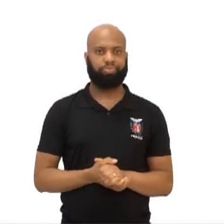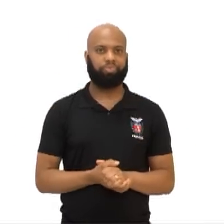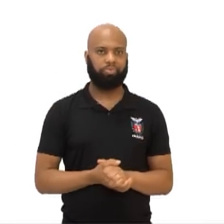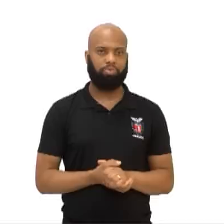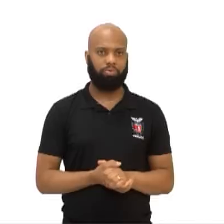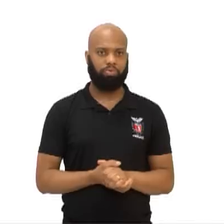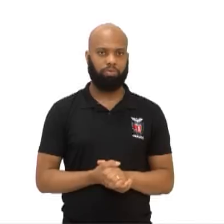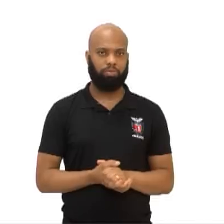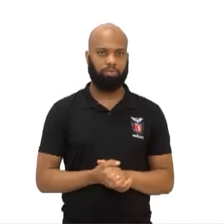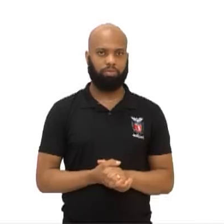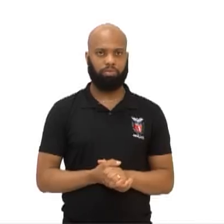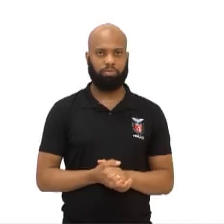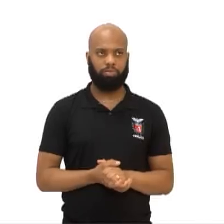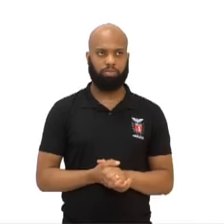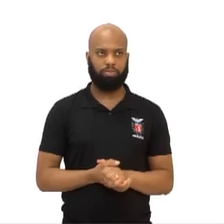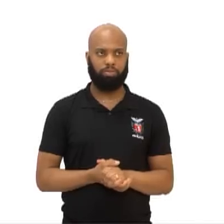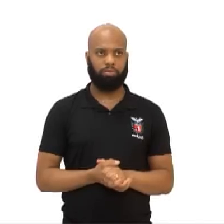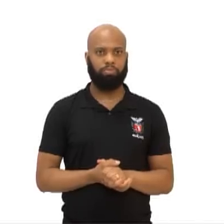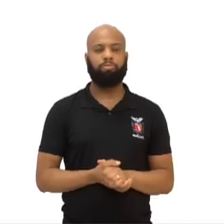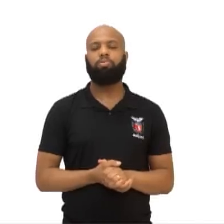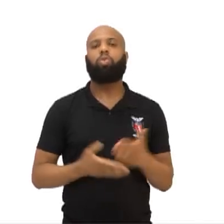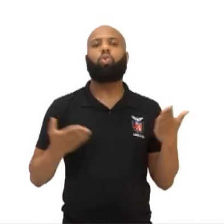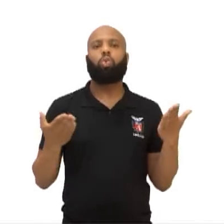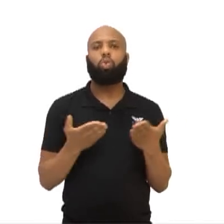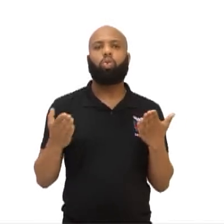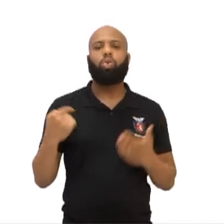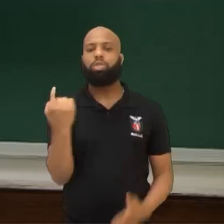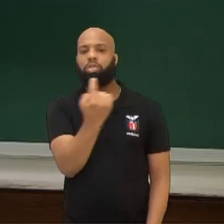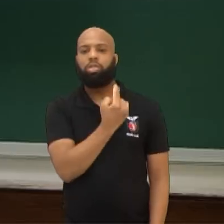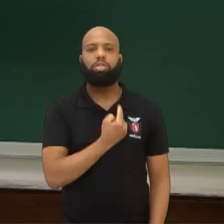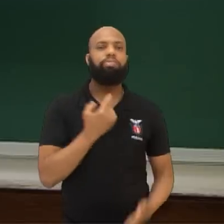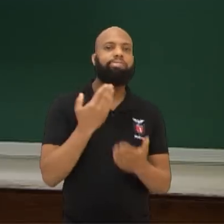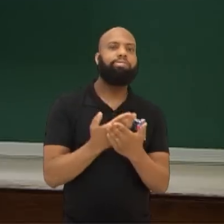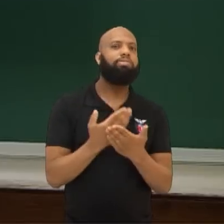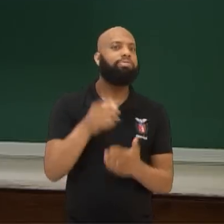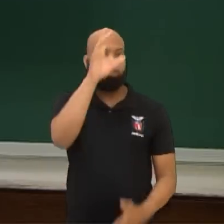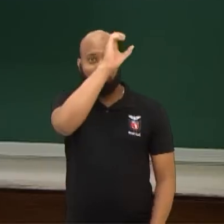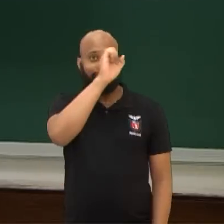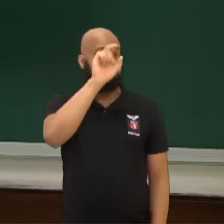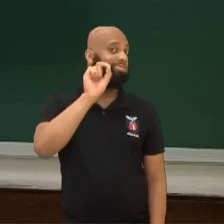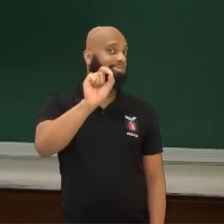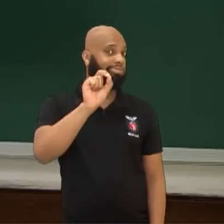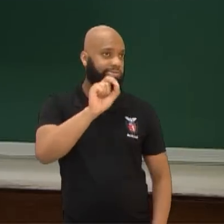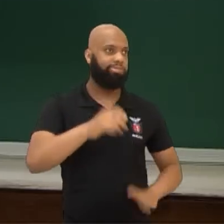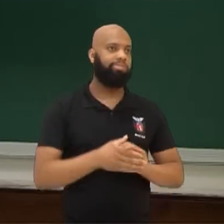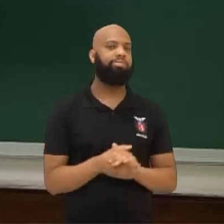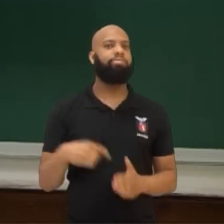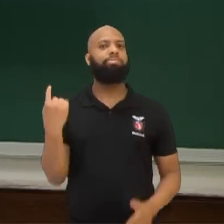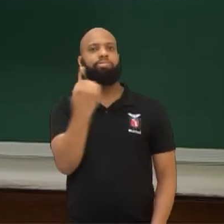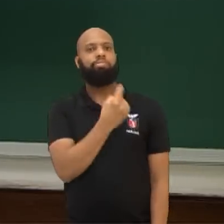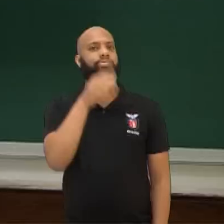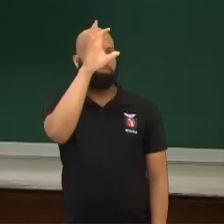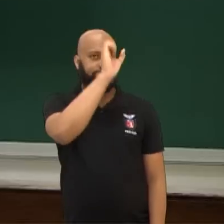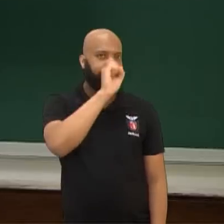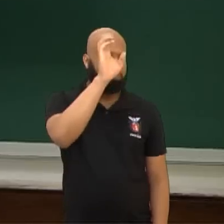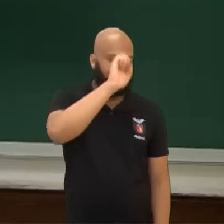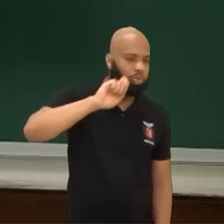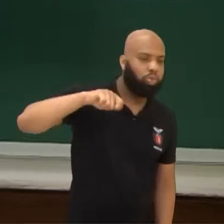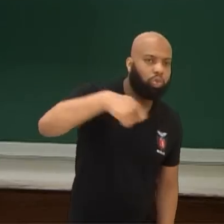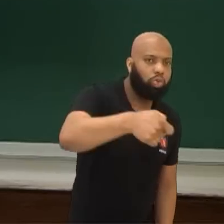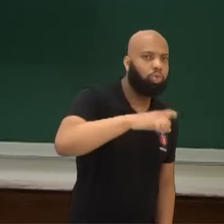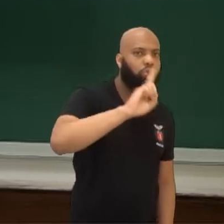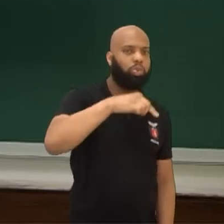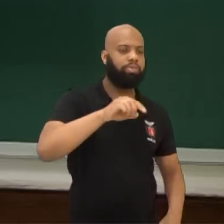18,7. Tá bom? Então, gente, na aula de hoje, né, nós estudamos